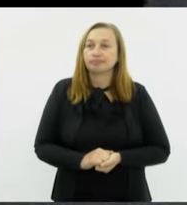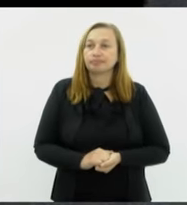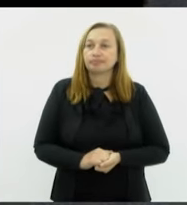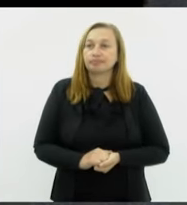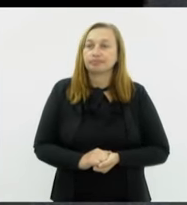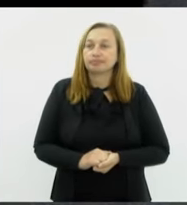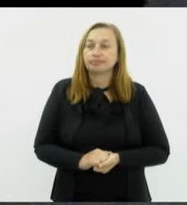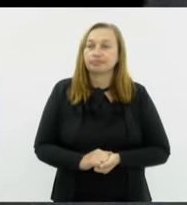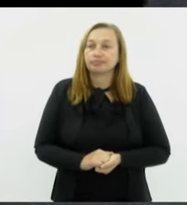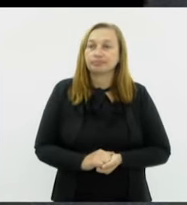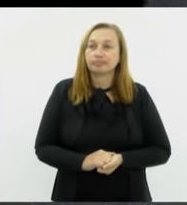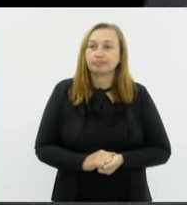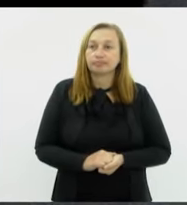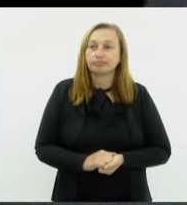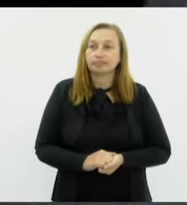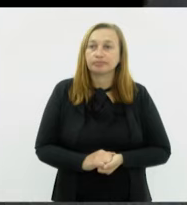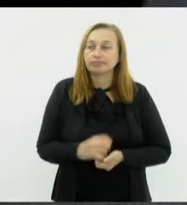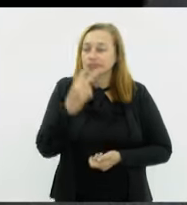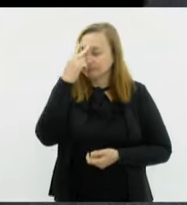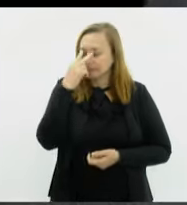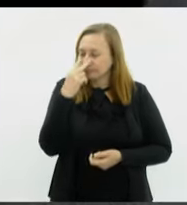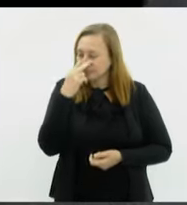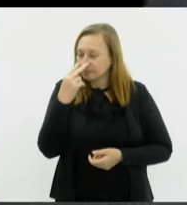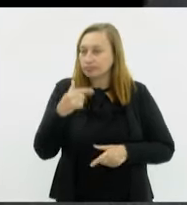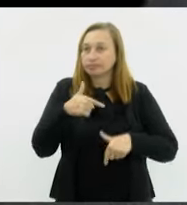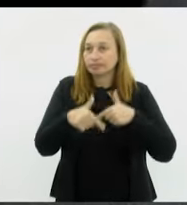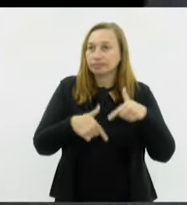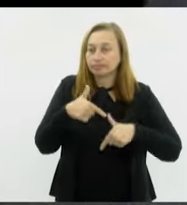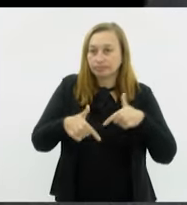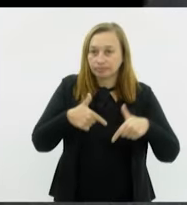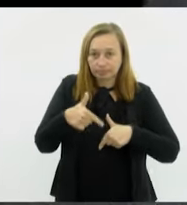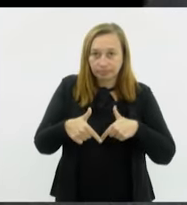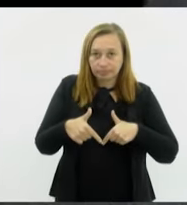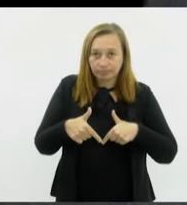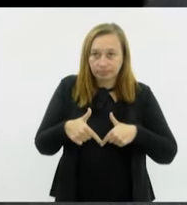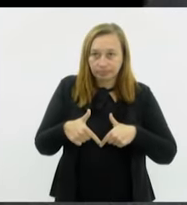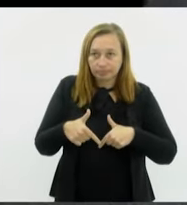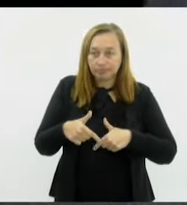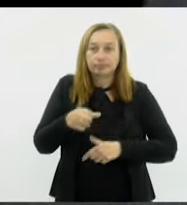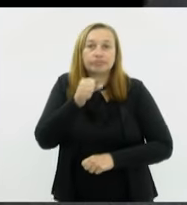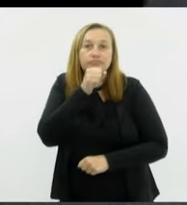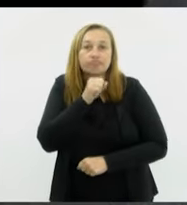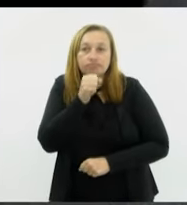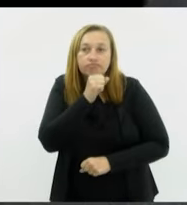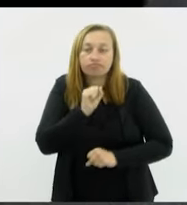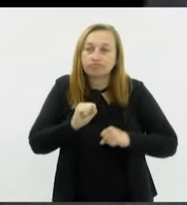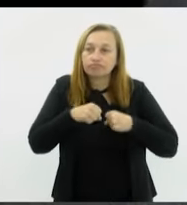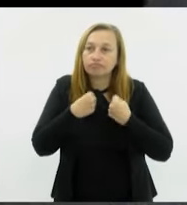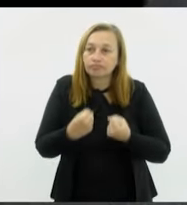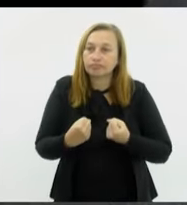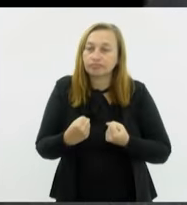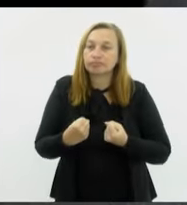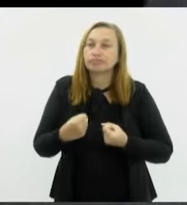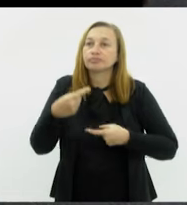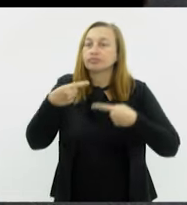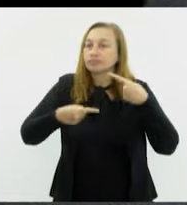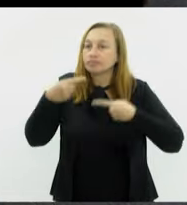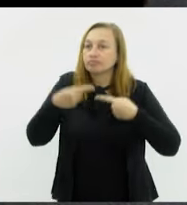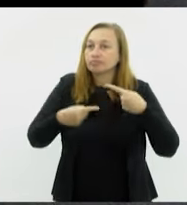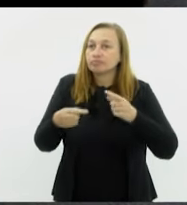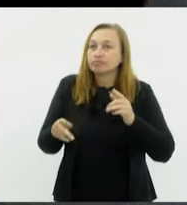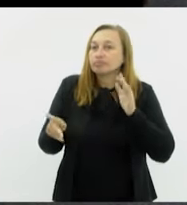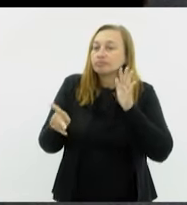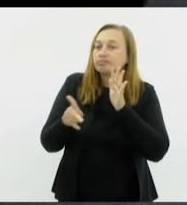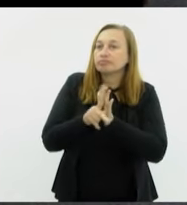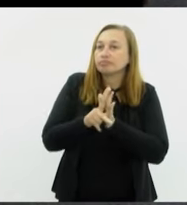público cego, que trabalha com a defesa dos idosos, da terceira idade. Estávamos discutindo um projeto